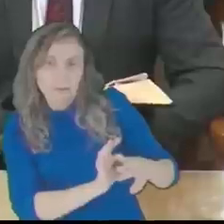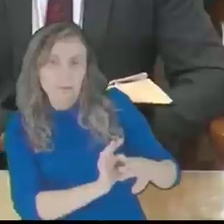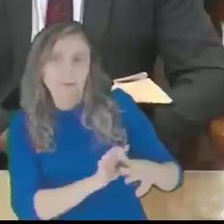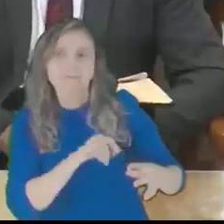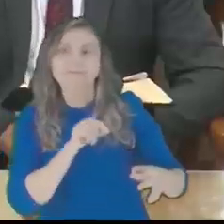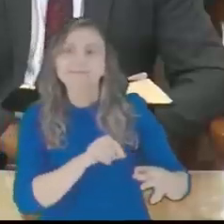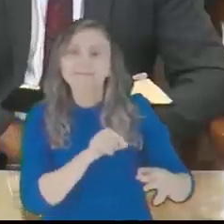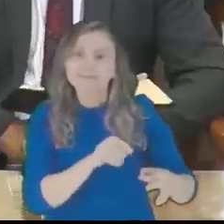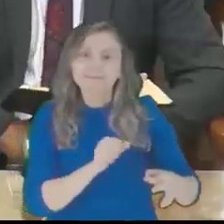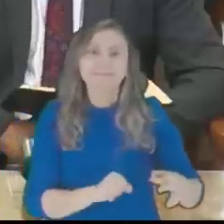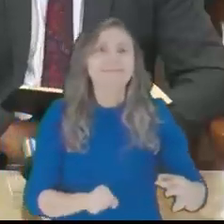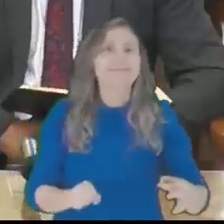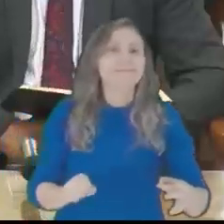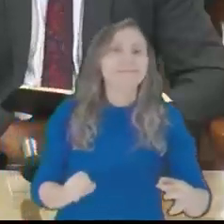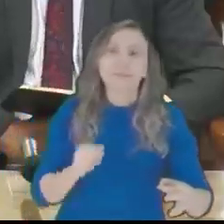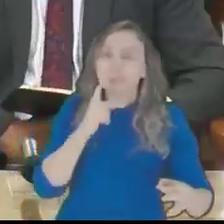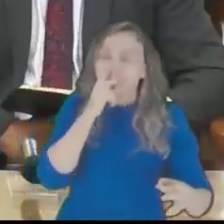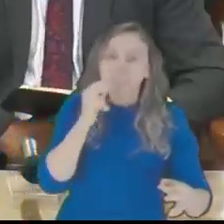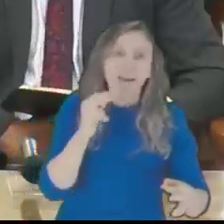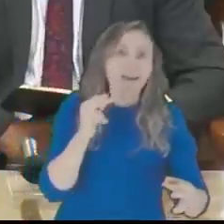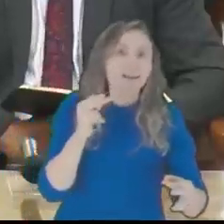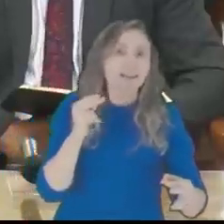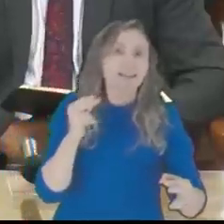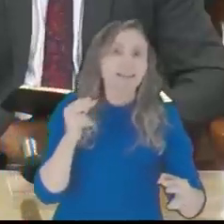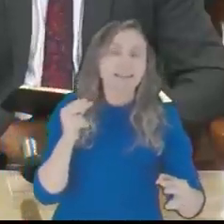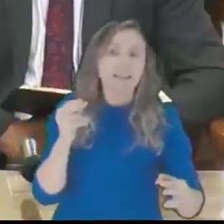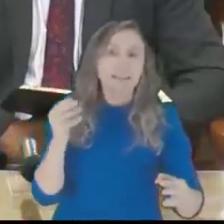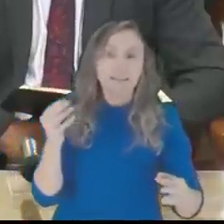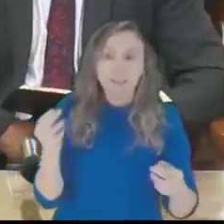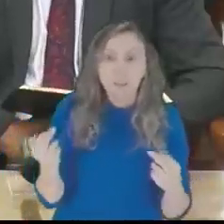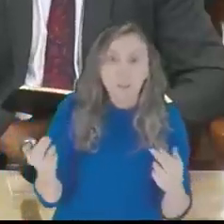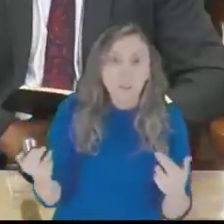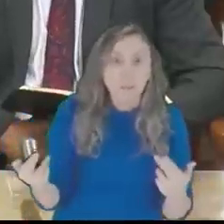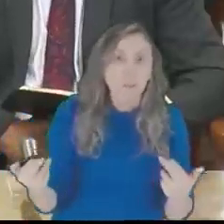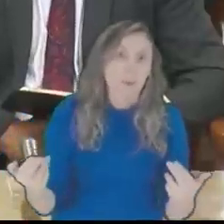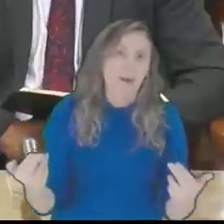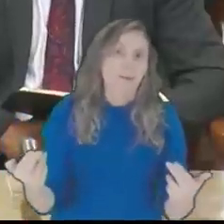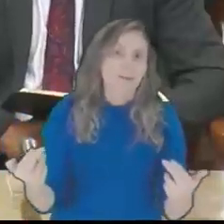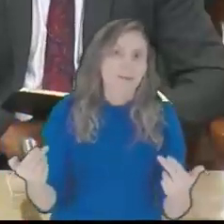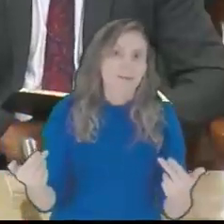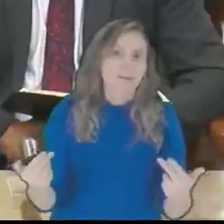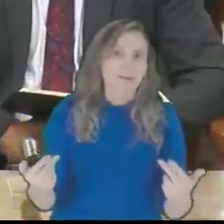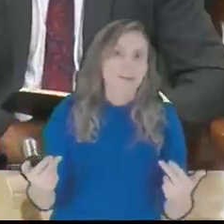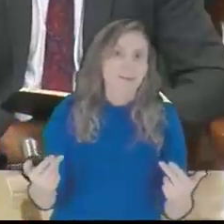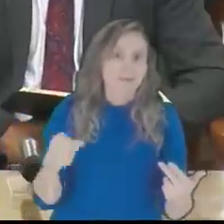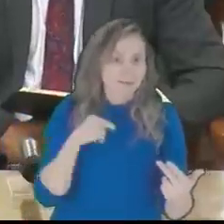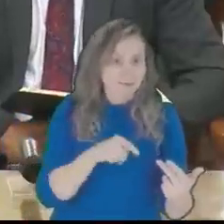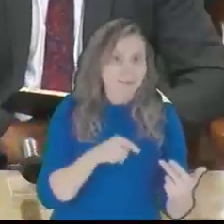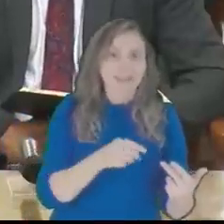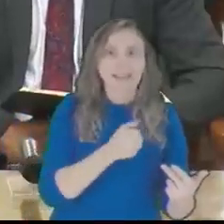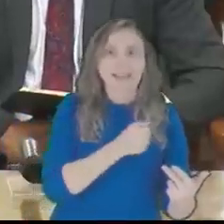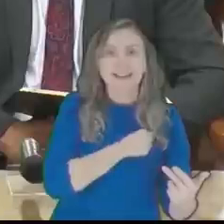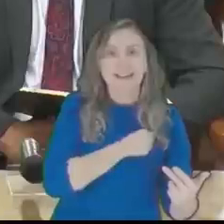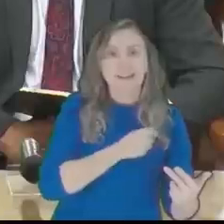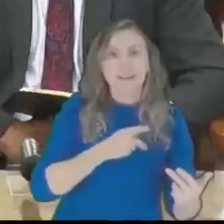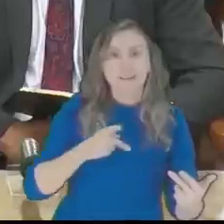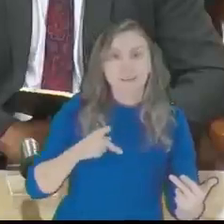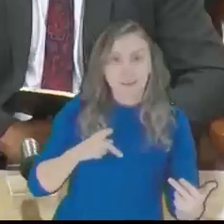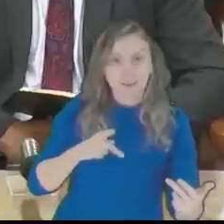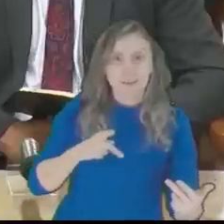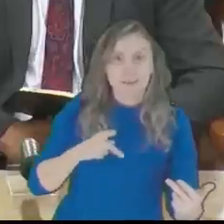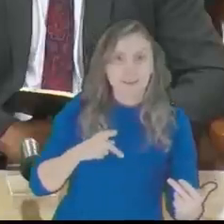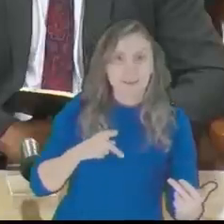eles tinham a mesma autoridade dos apóstolos. Uma autoridade não original, mas